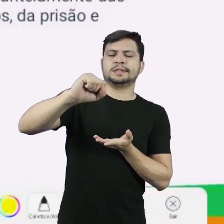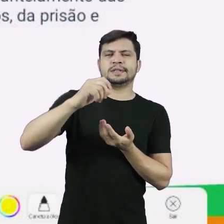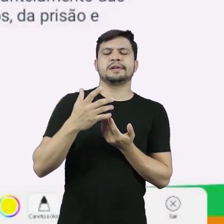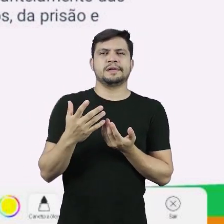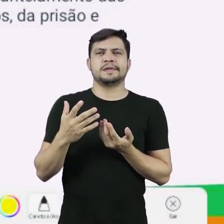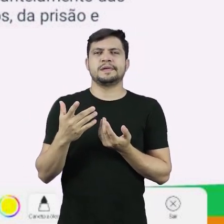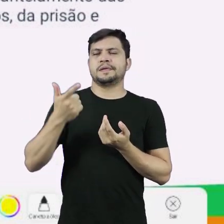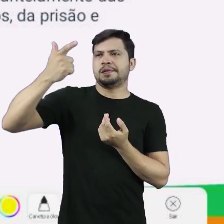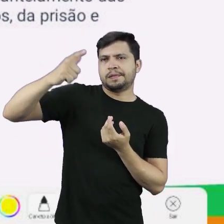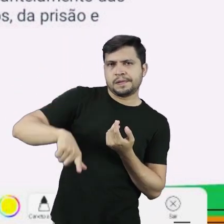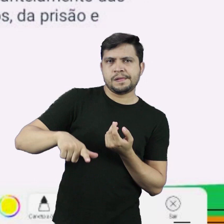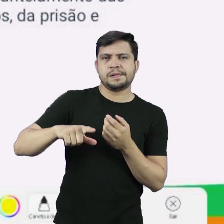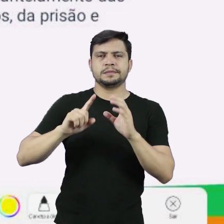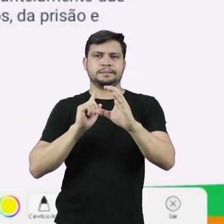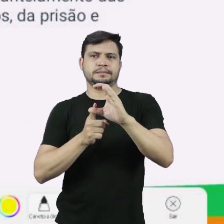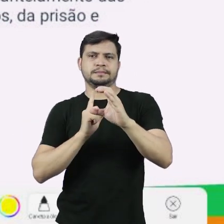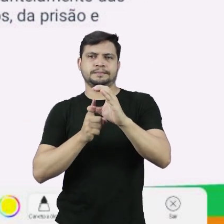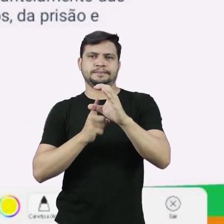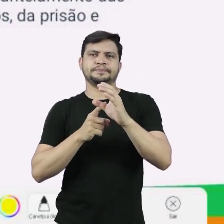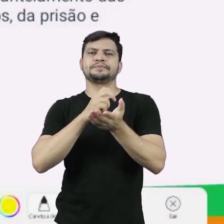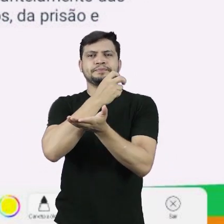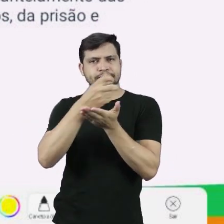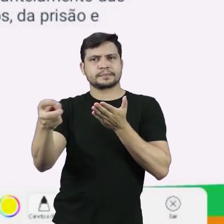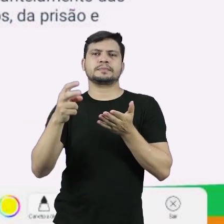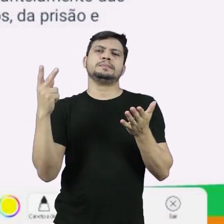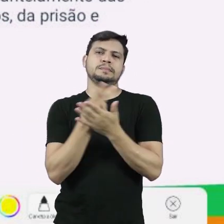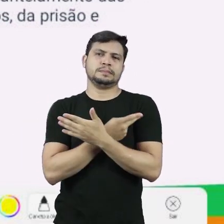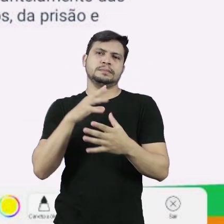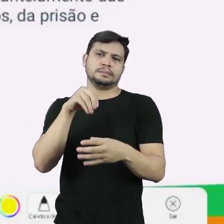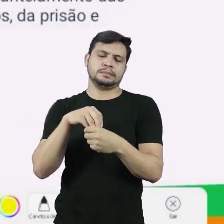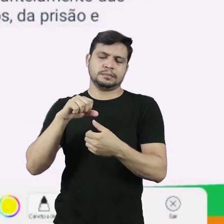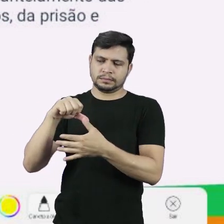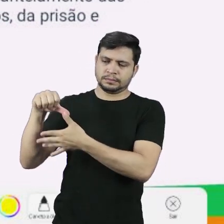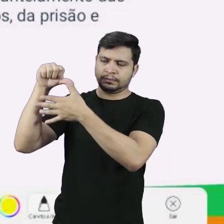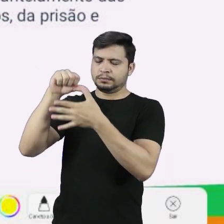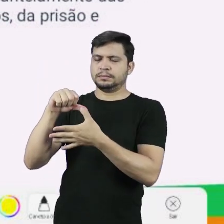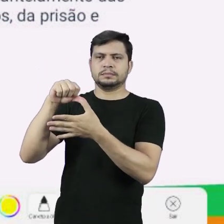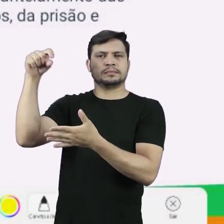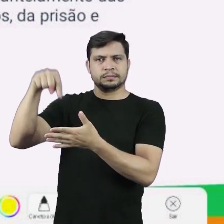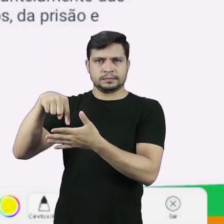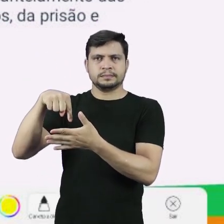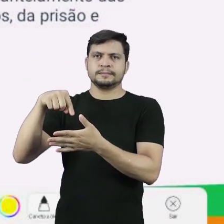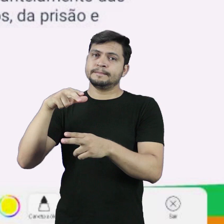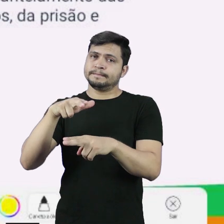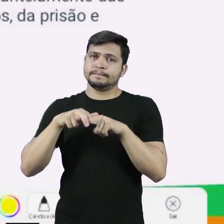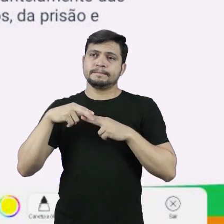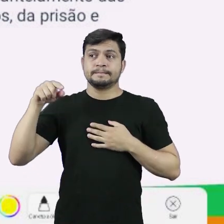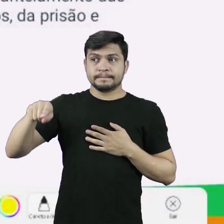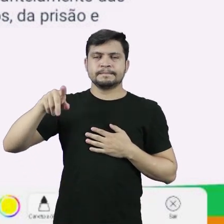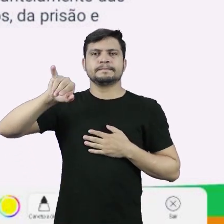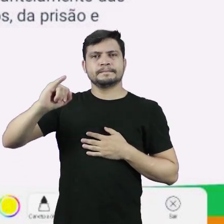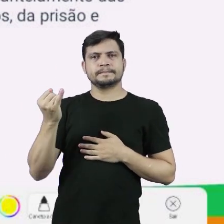Latina dialoga com esse termo, né? A justificativa da ditadura militar é